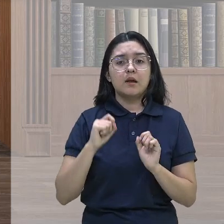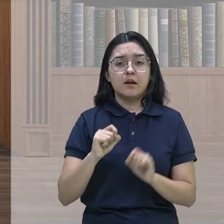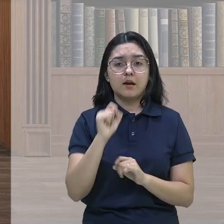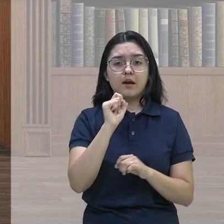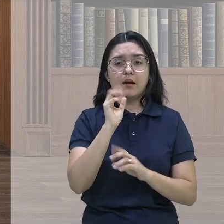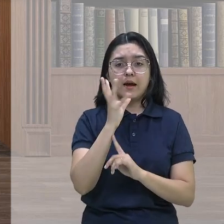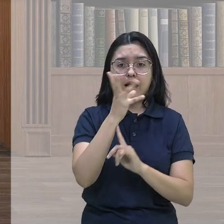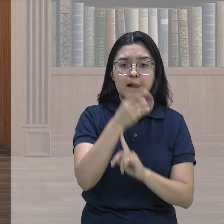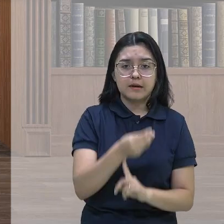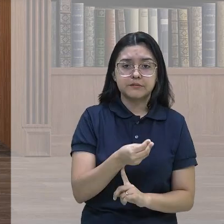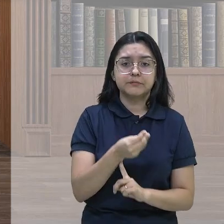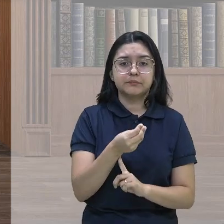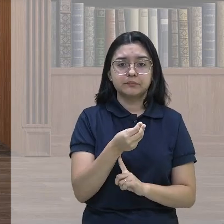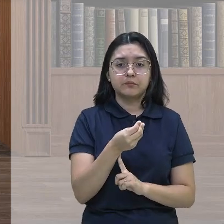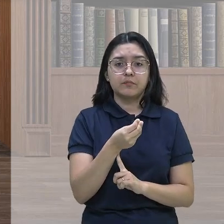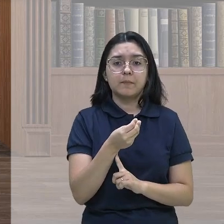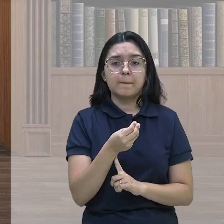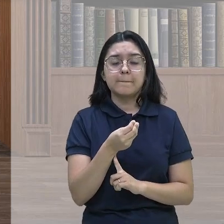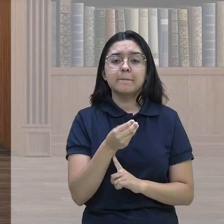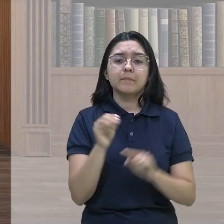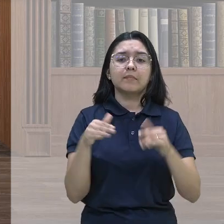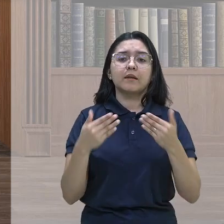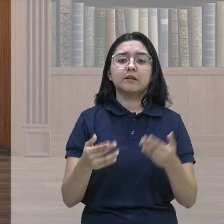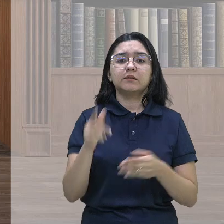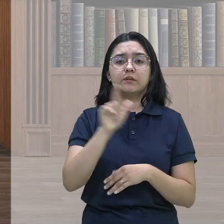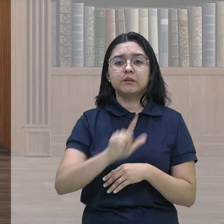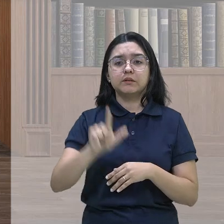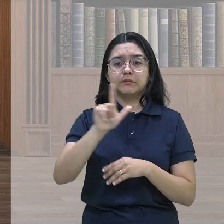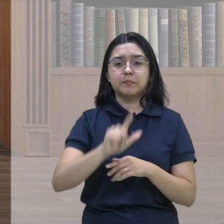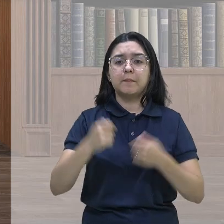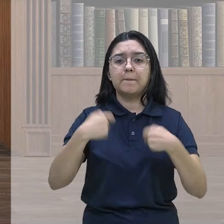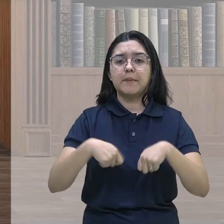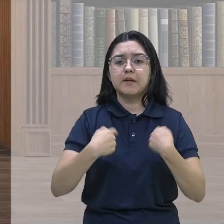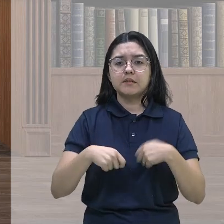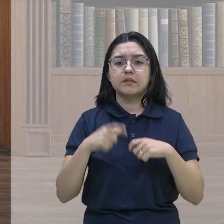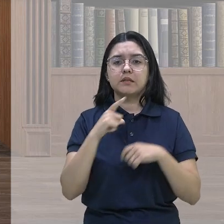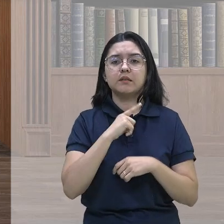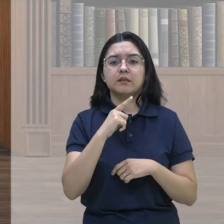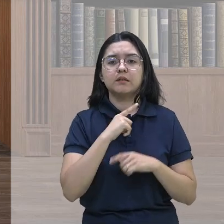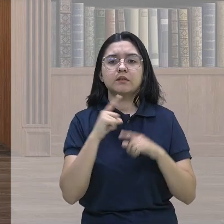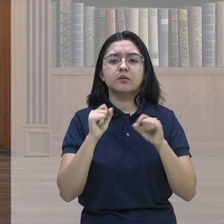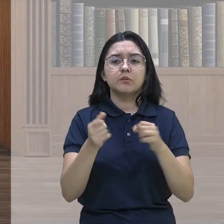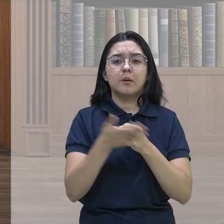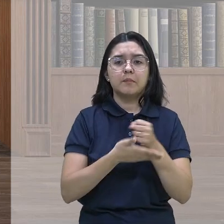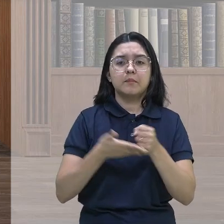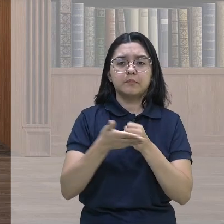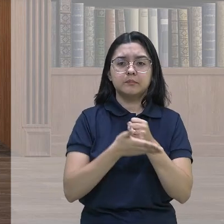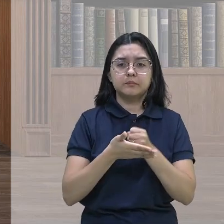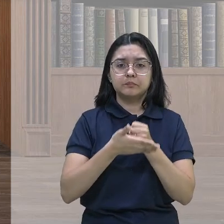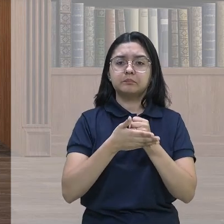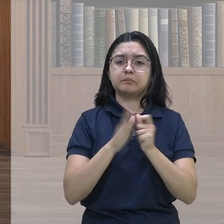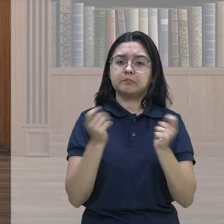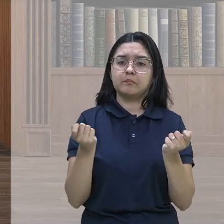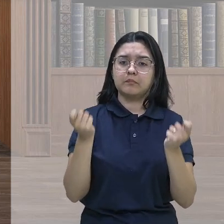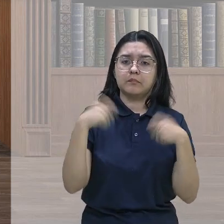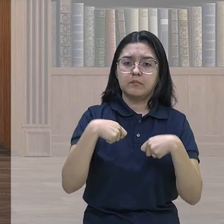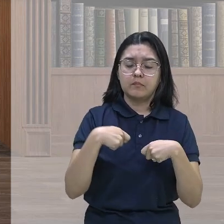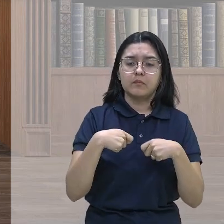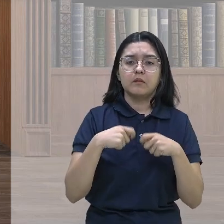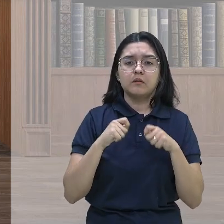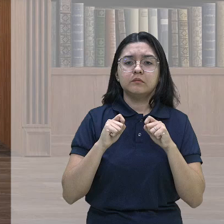como arte, o produto literário precisa ter em sua essência